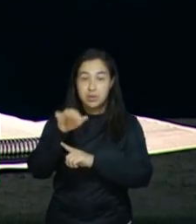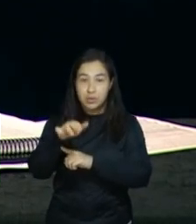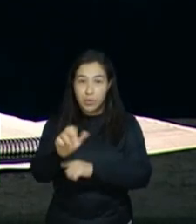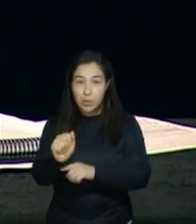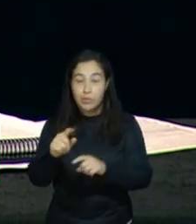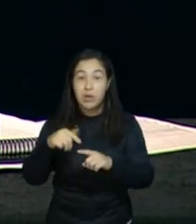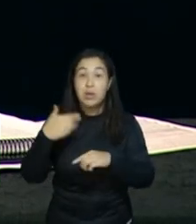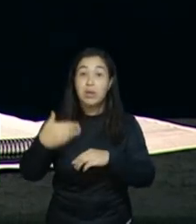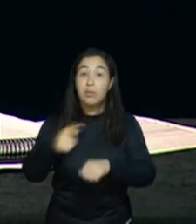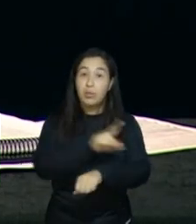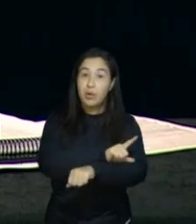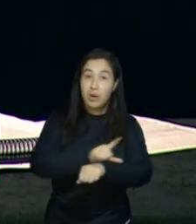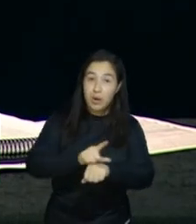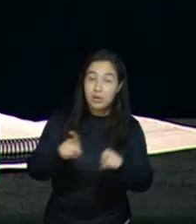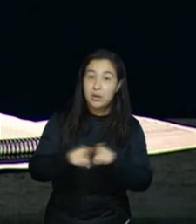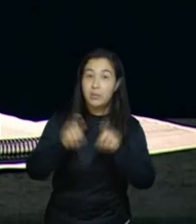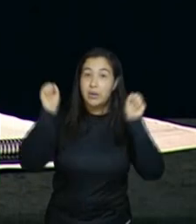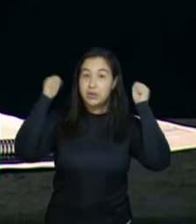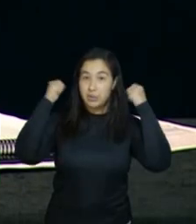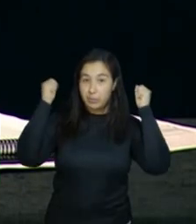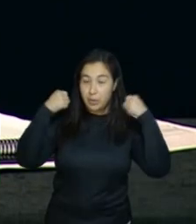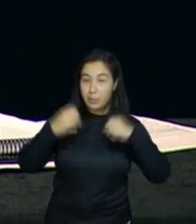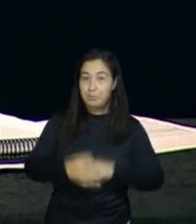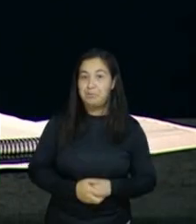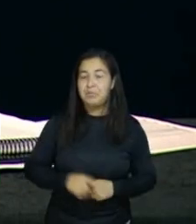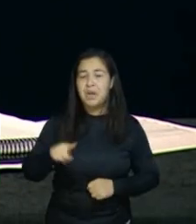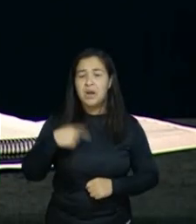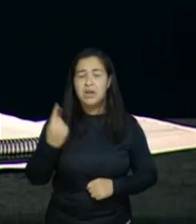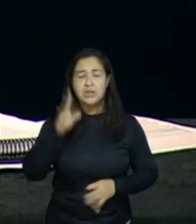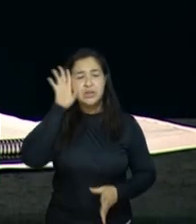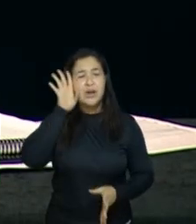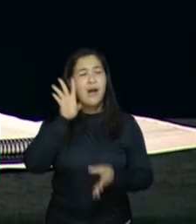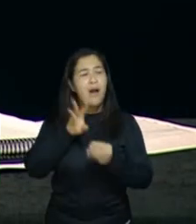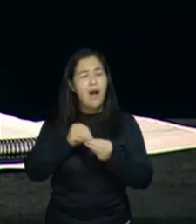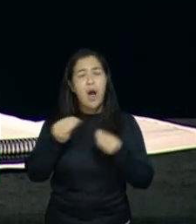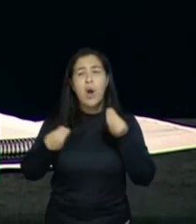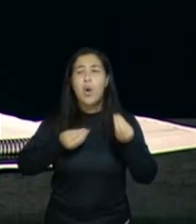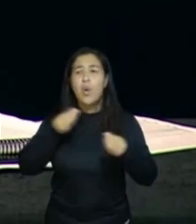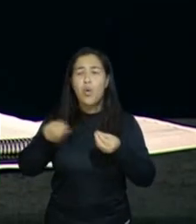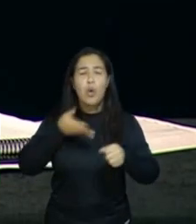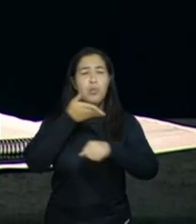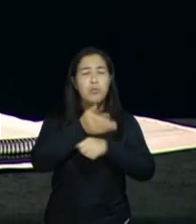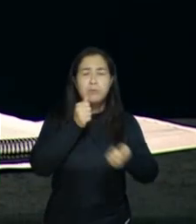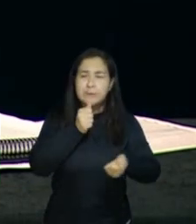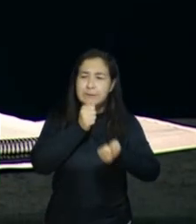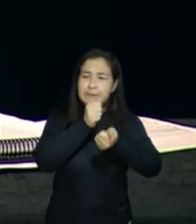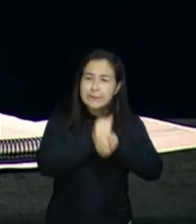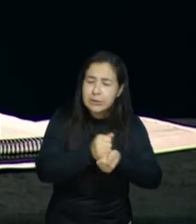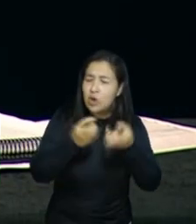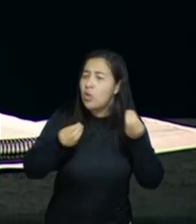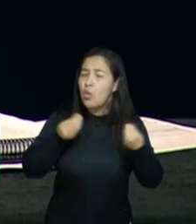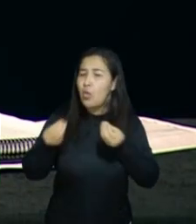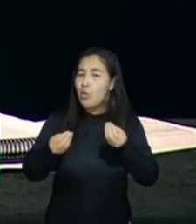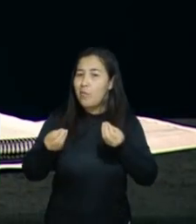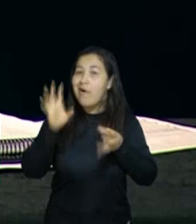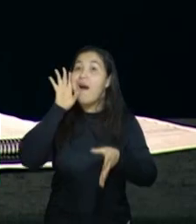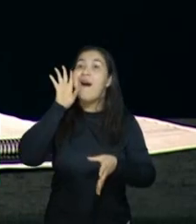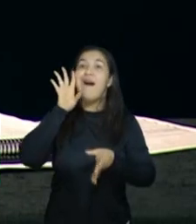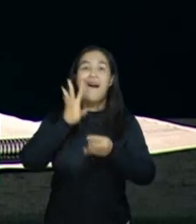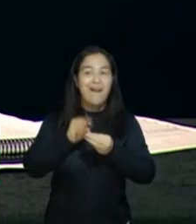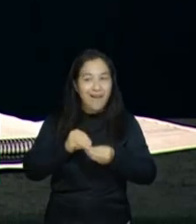forma que o Parlamento catarinense encontrou para estar mais próximo do cidadão de Santa Catarina, para ouvir as